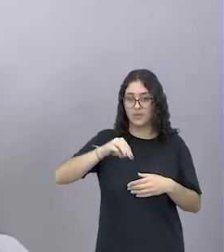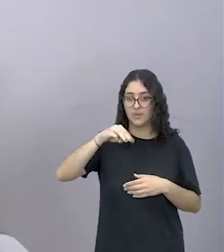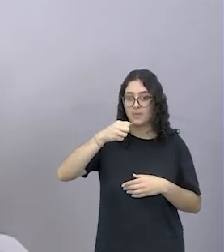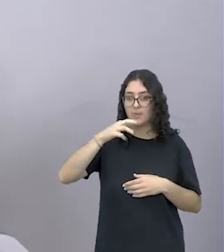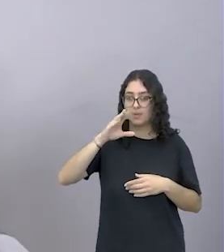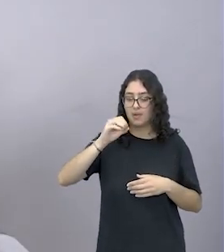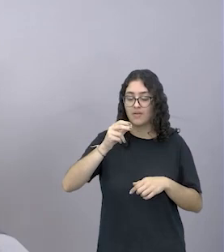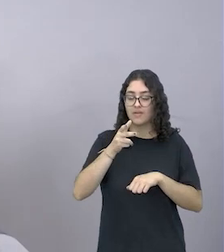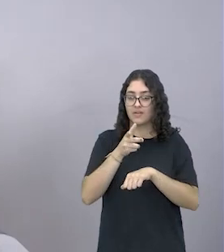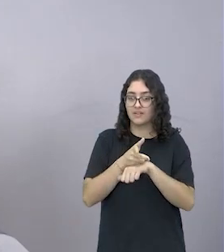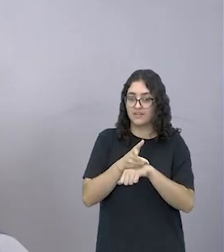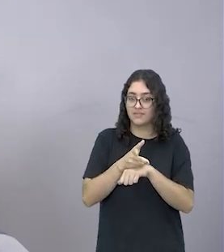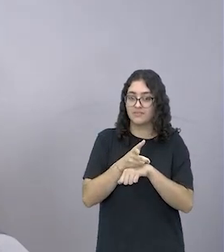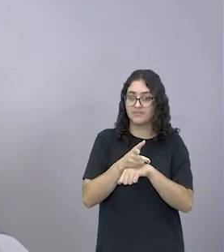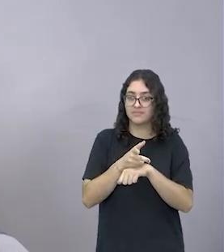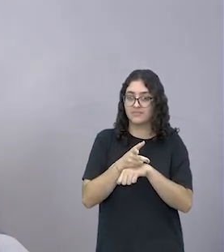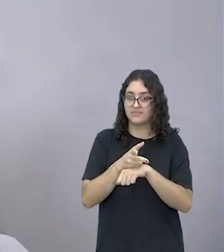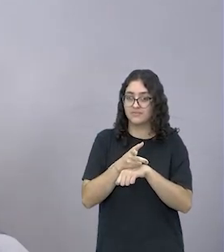o câmera,